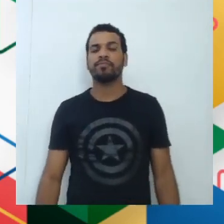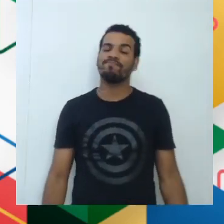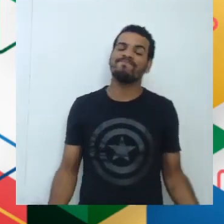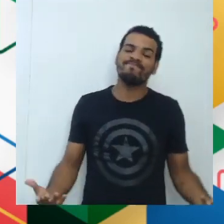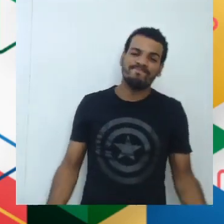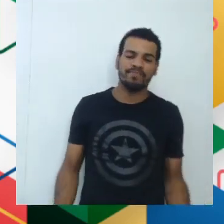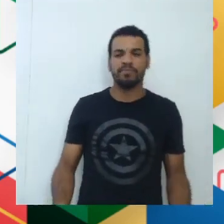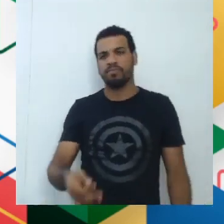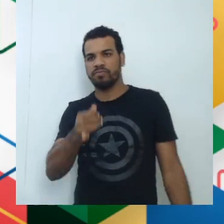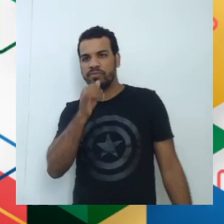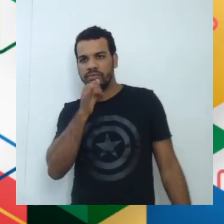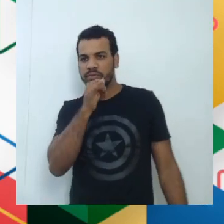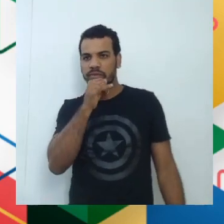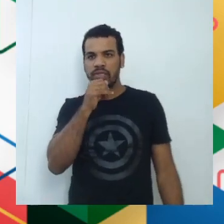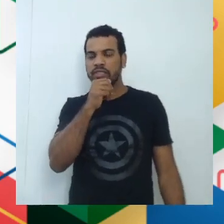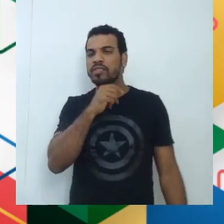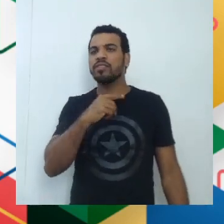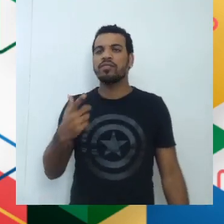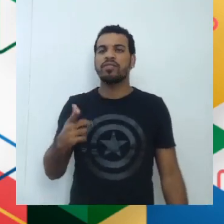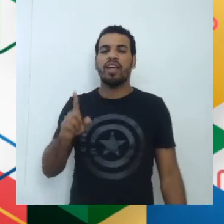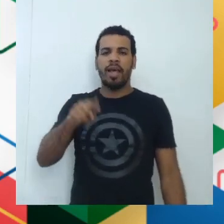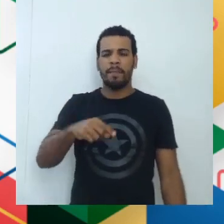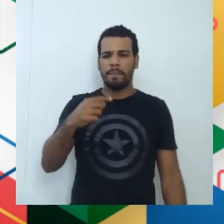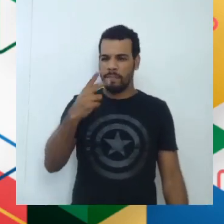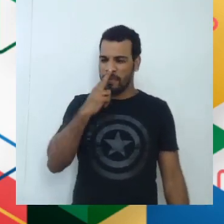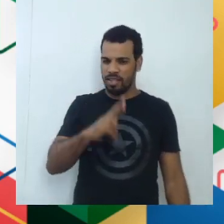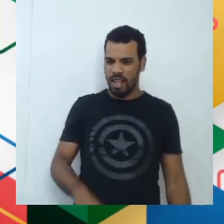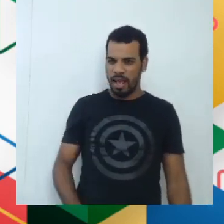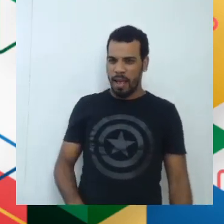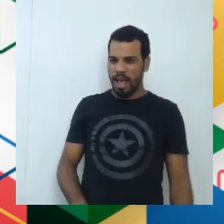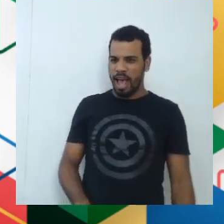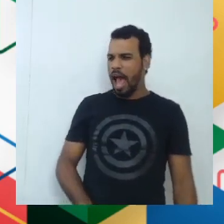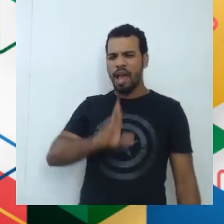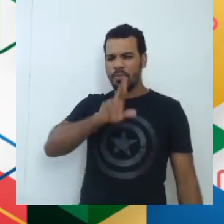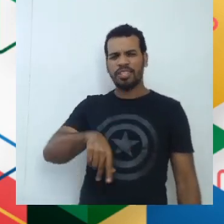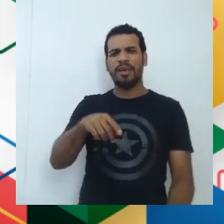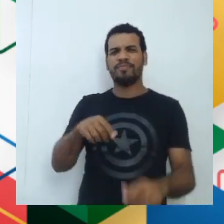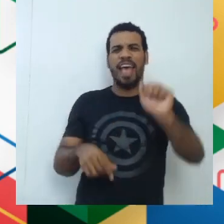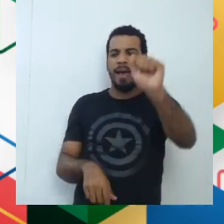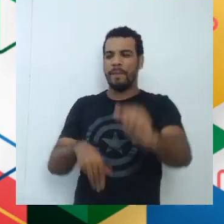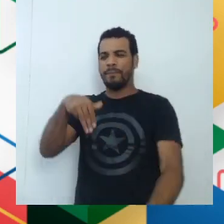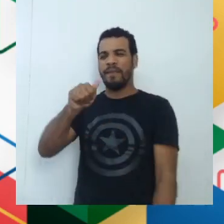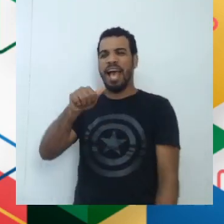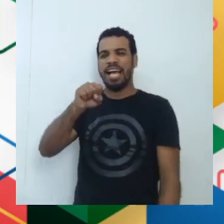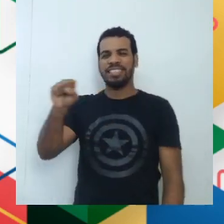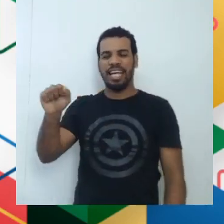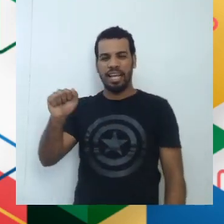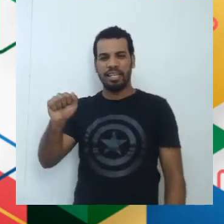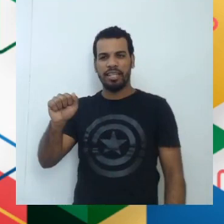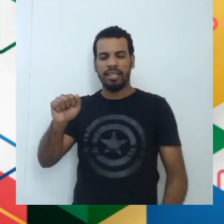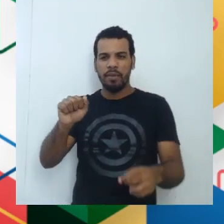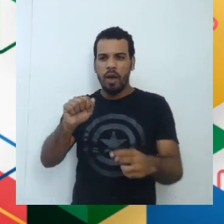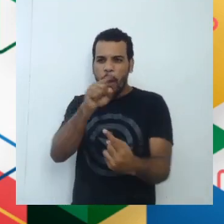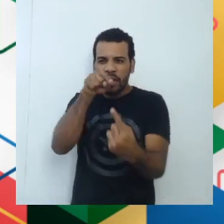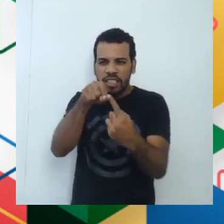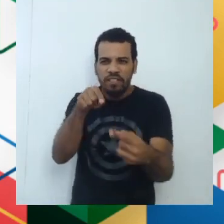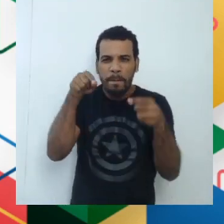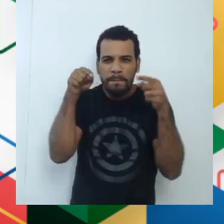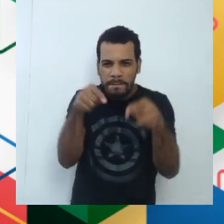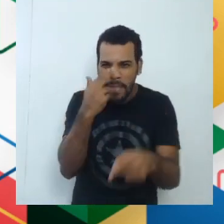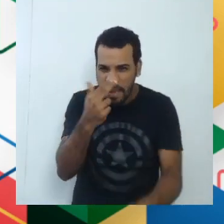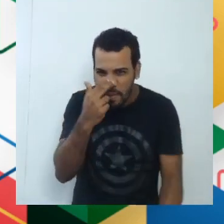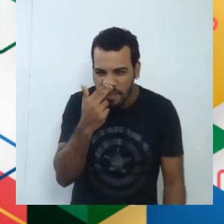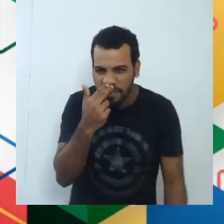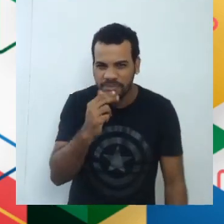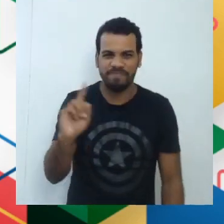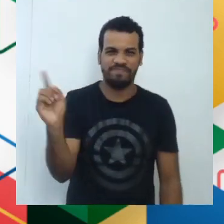gente vai responder ali como um fenômeno de massa, né? Onde a gente vai ter pessoas que têm o mesmo objetivo, mas a